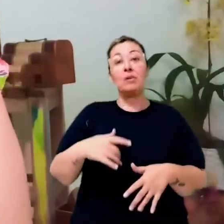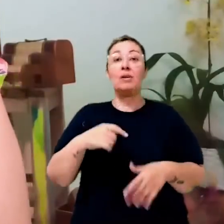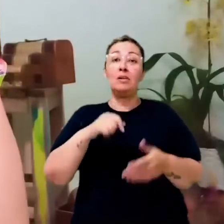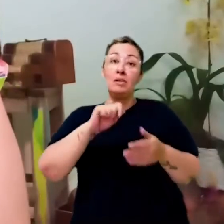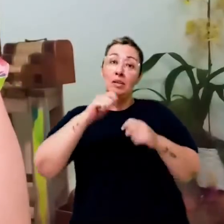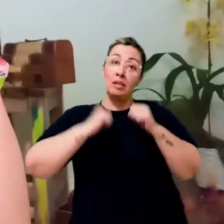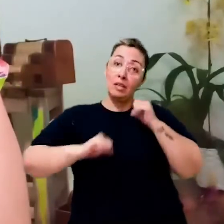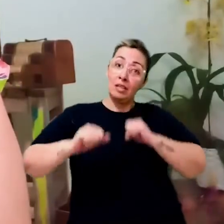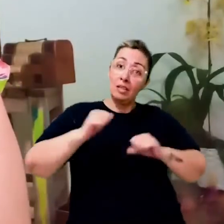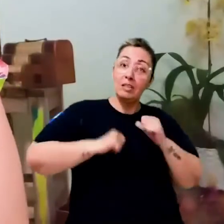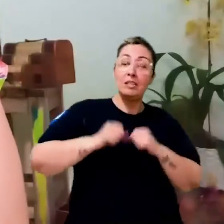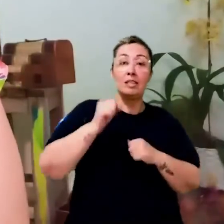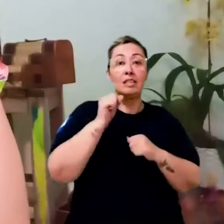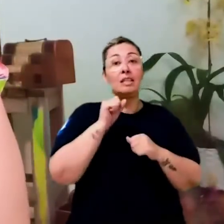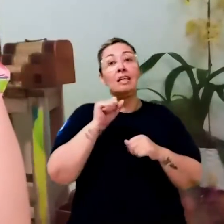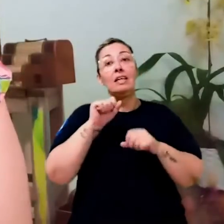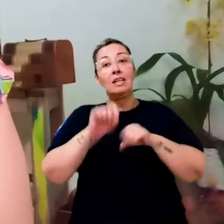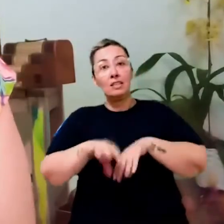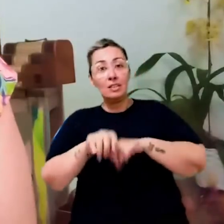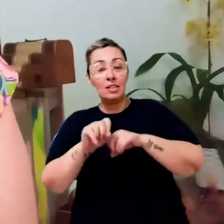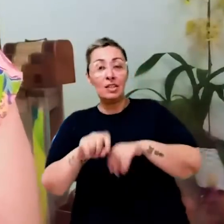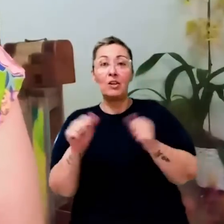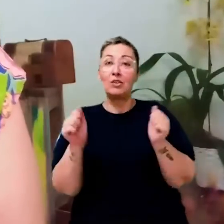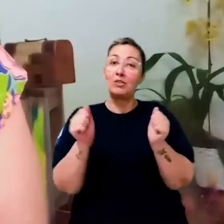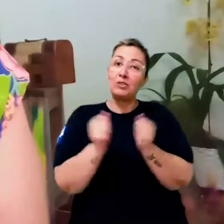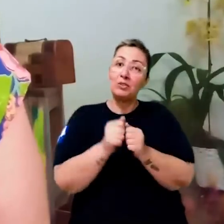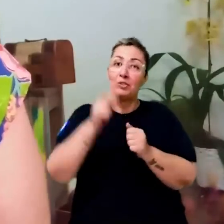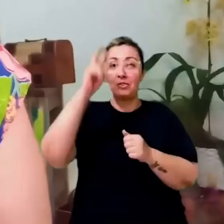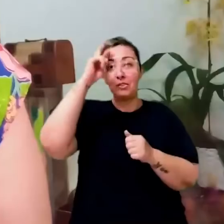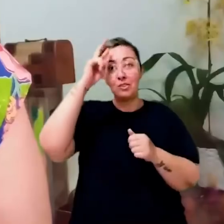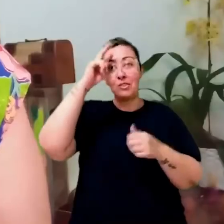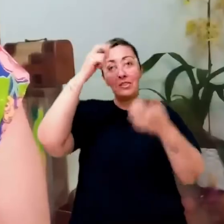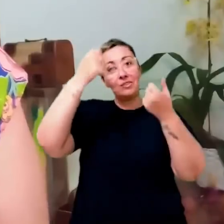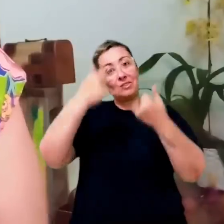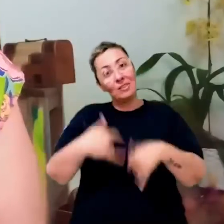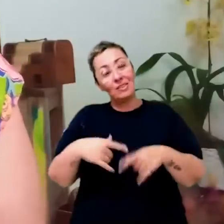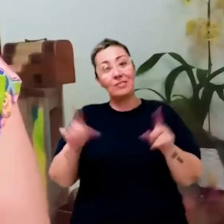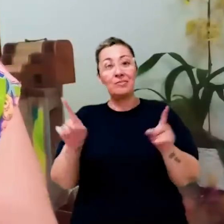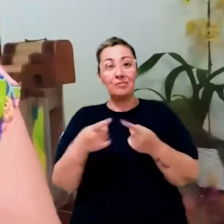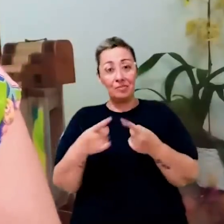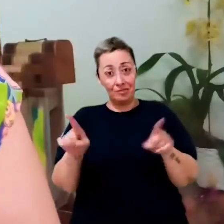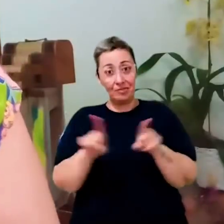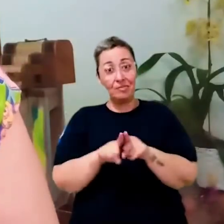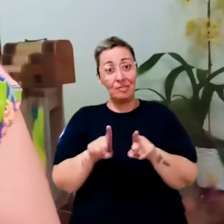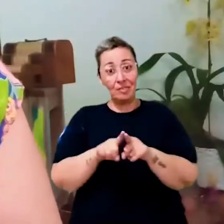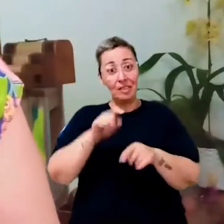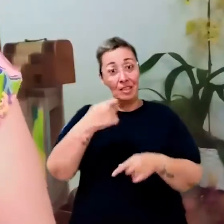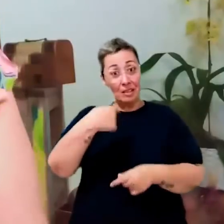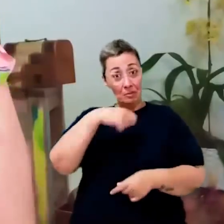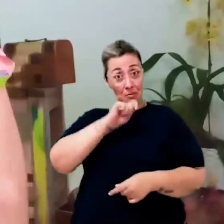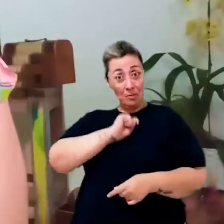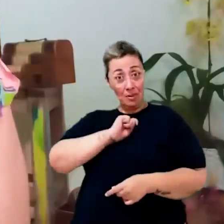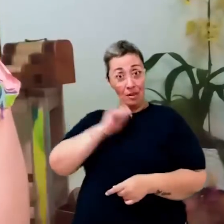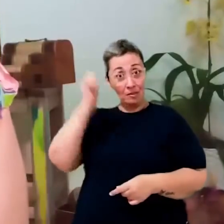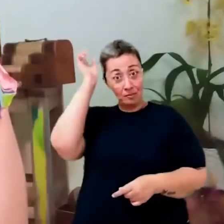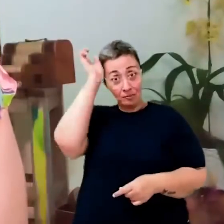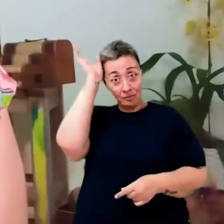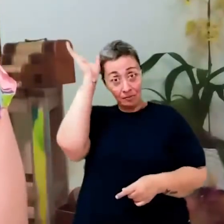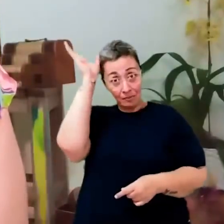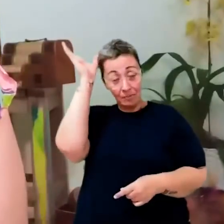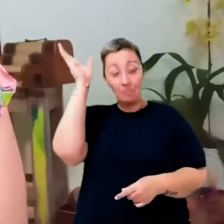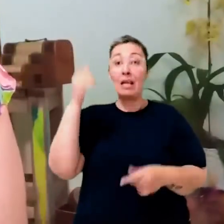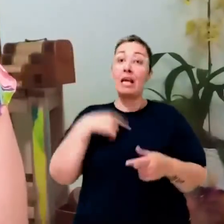e estarei com vocês contando e cantando histórias. E eu espero que as palavras